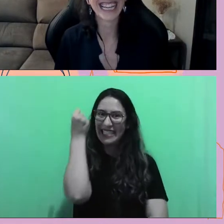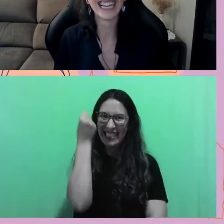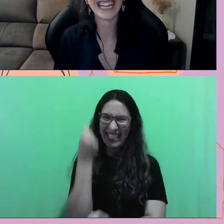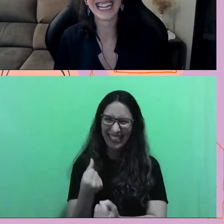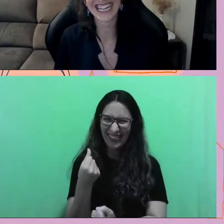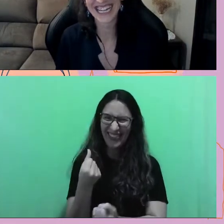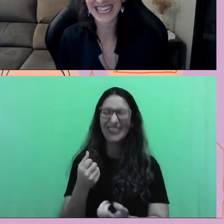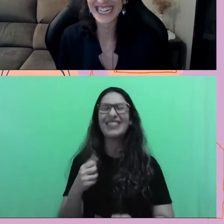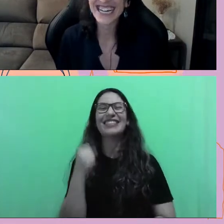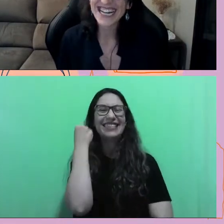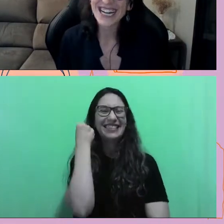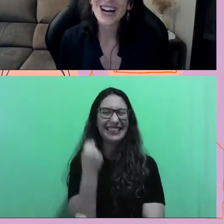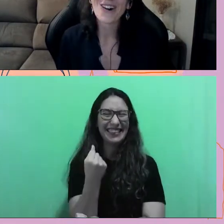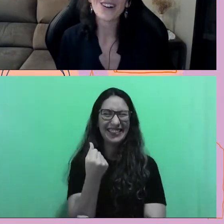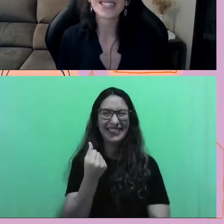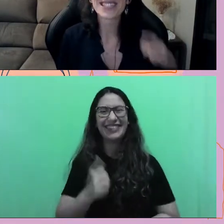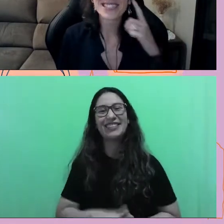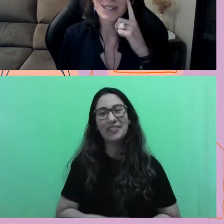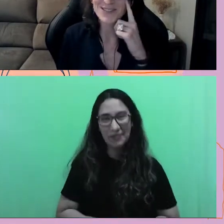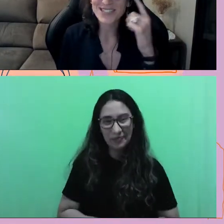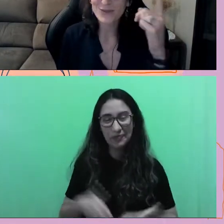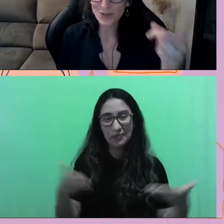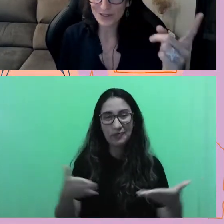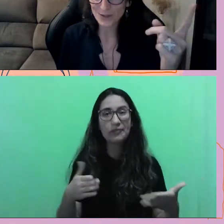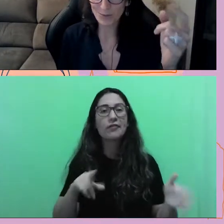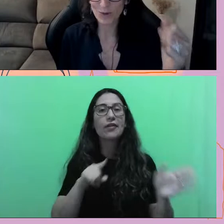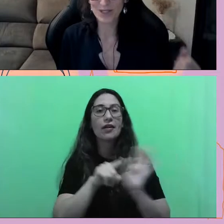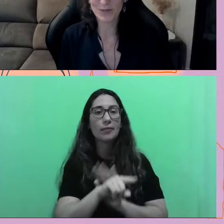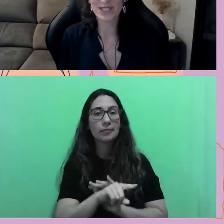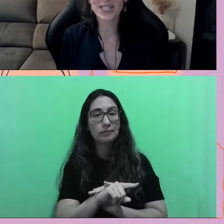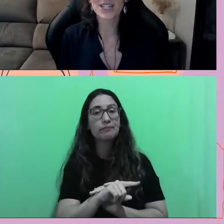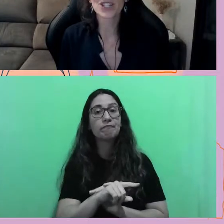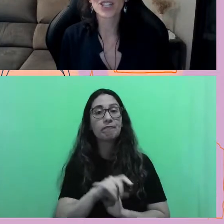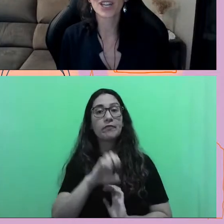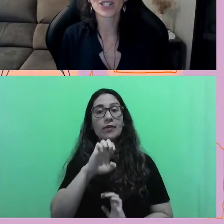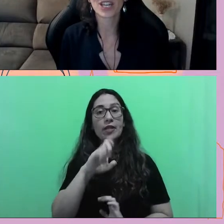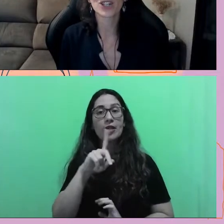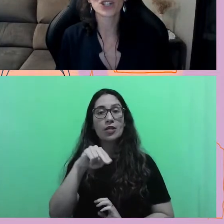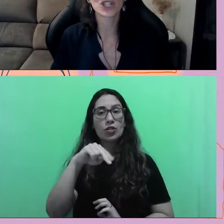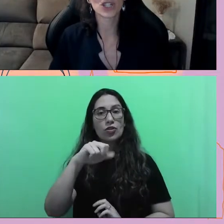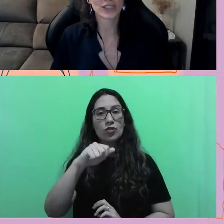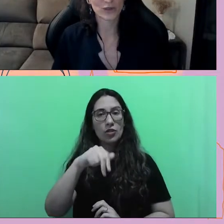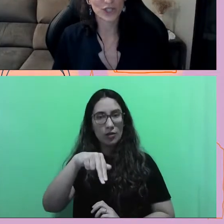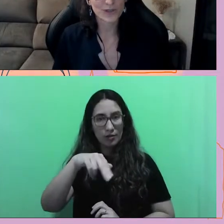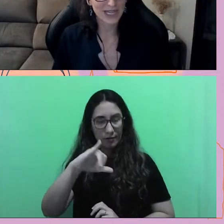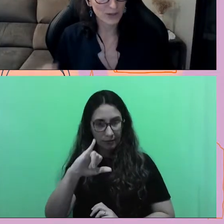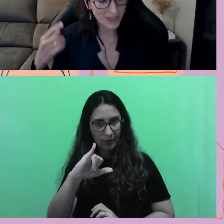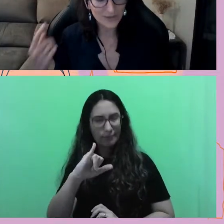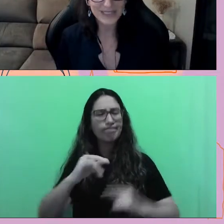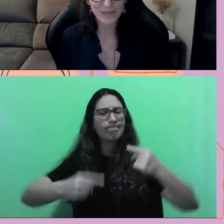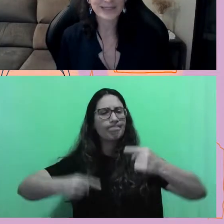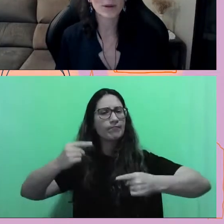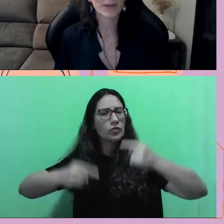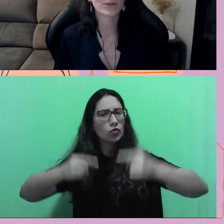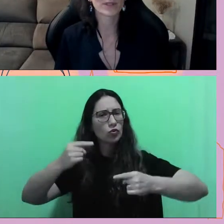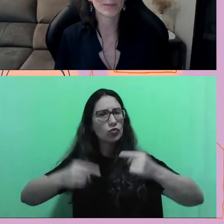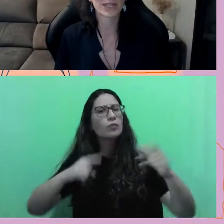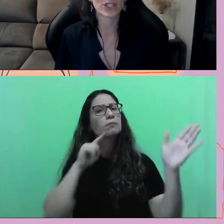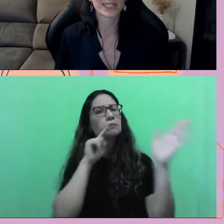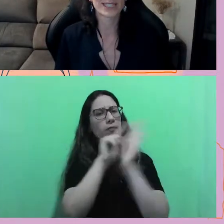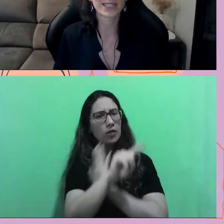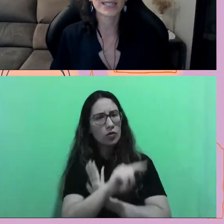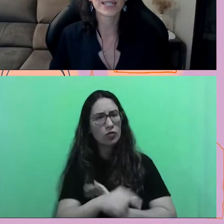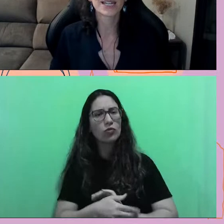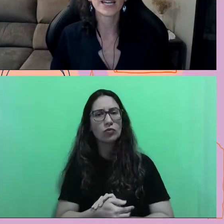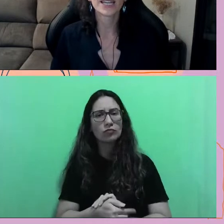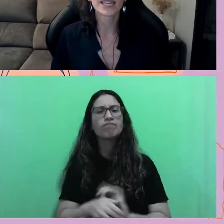de hoje. Oi, Edinancy, mas você trouxe um ponto importante que acho que a gente discutiu, e aí eu quero fazer mais uma pergunta para